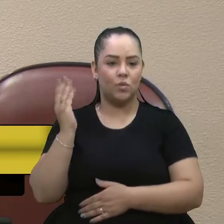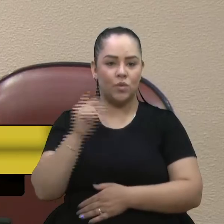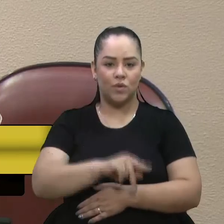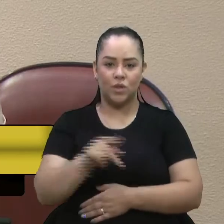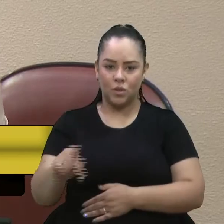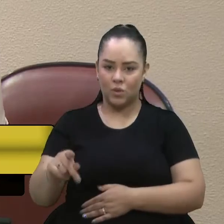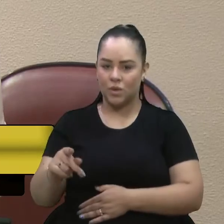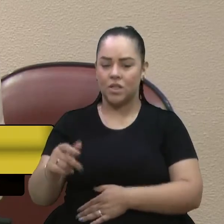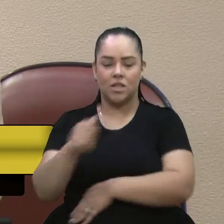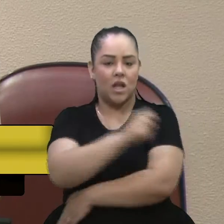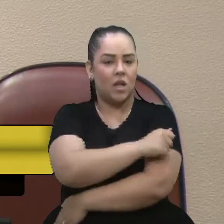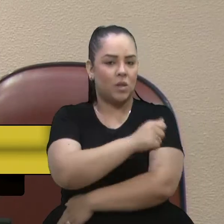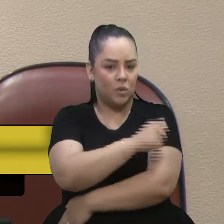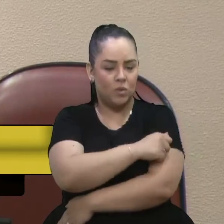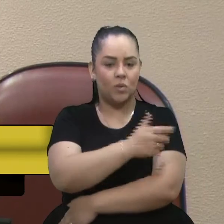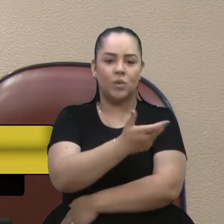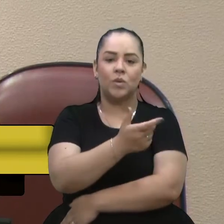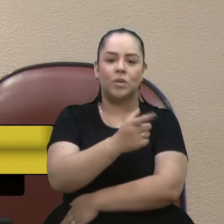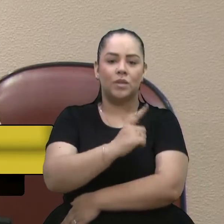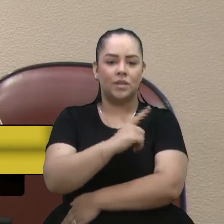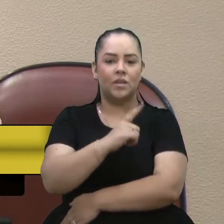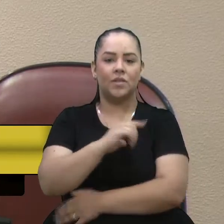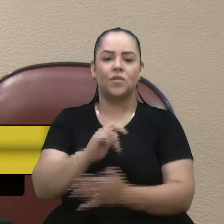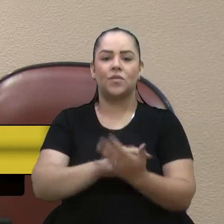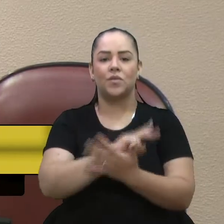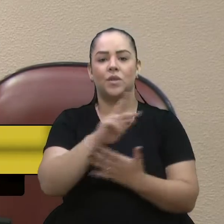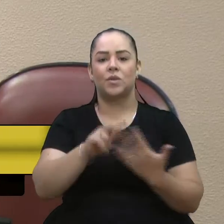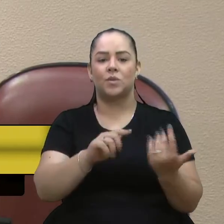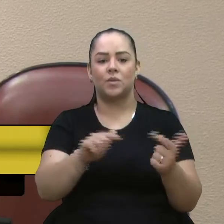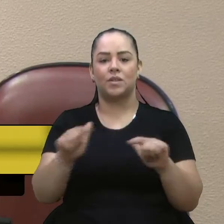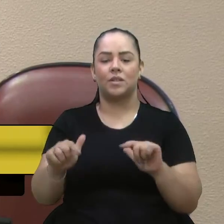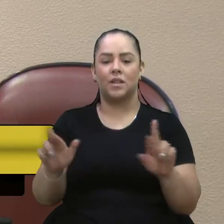referência hoje em vários lugares dentro da área de